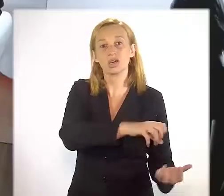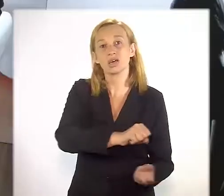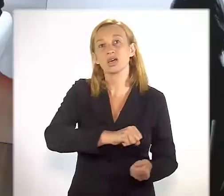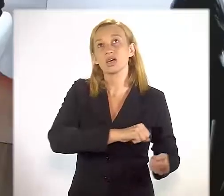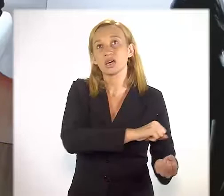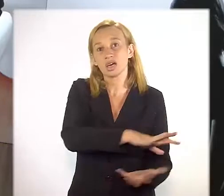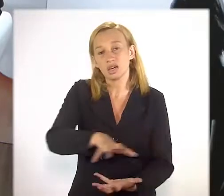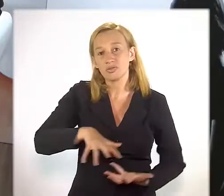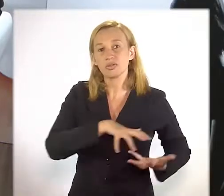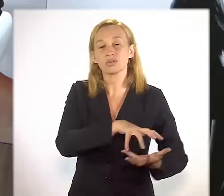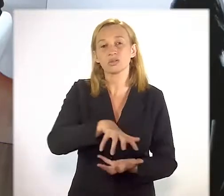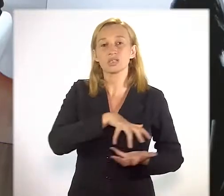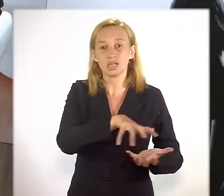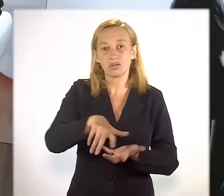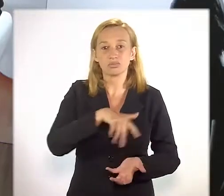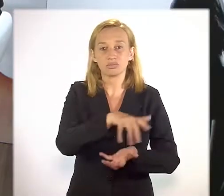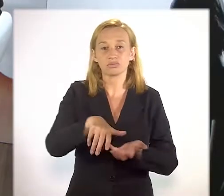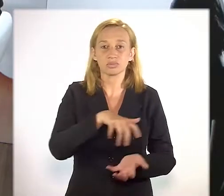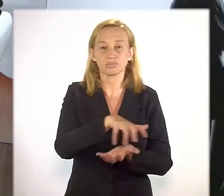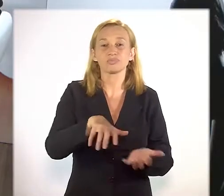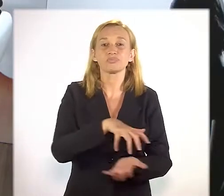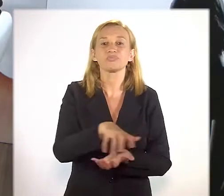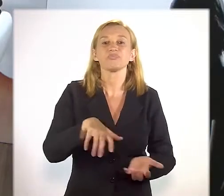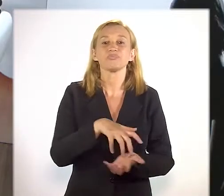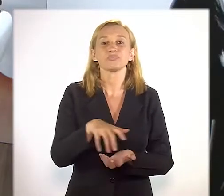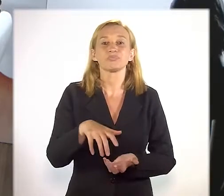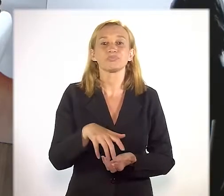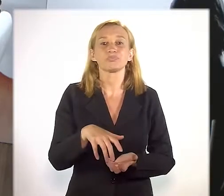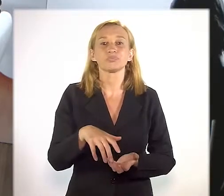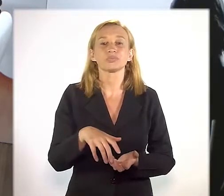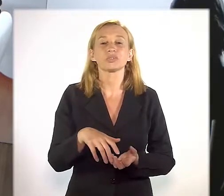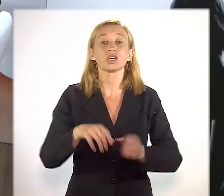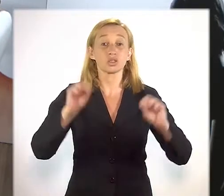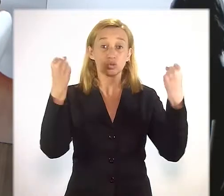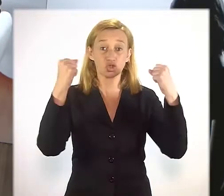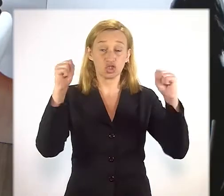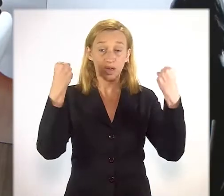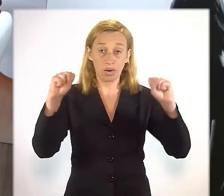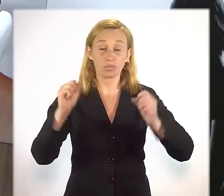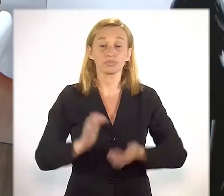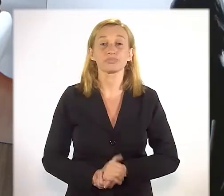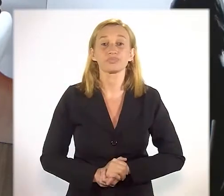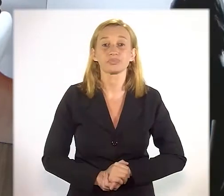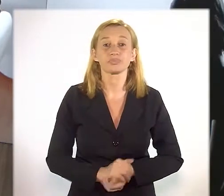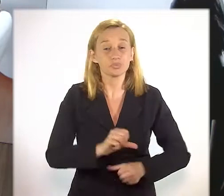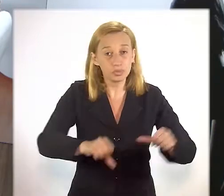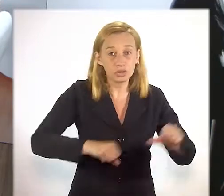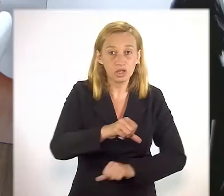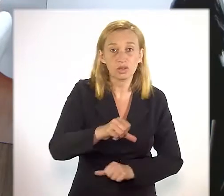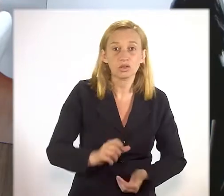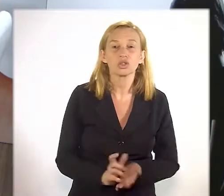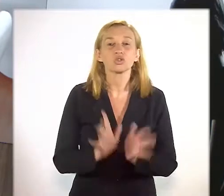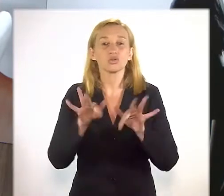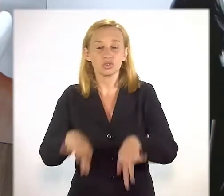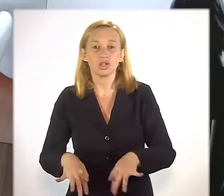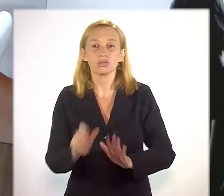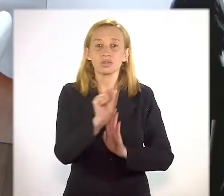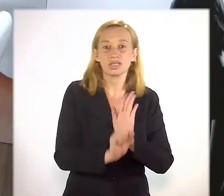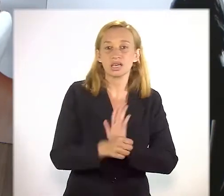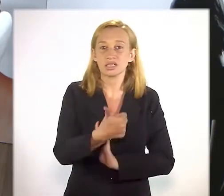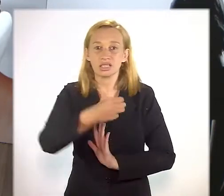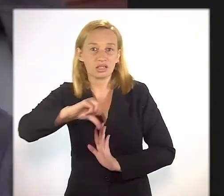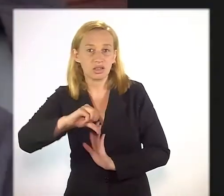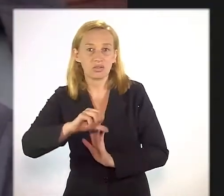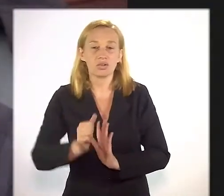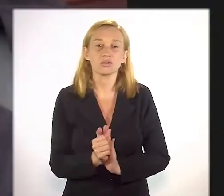é uma instituição excludente. Totalmente. Okay? Quando, no final do século